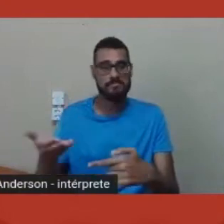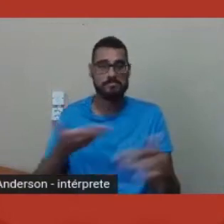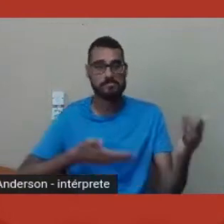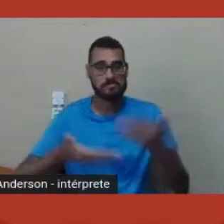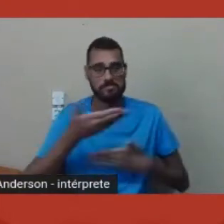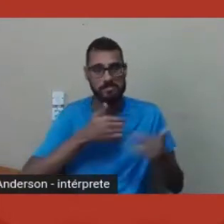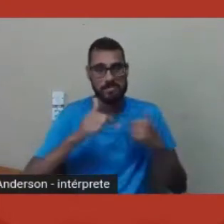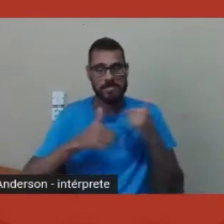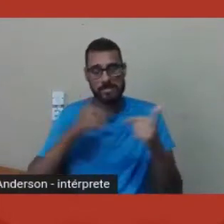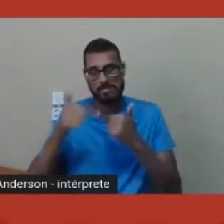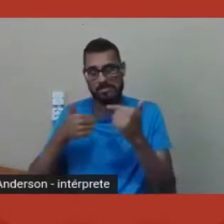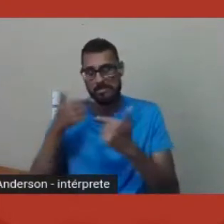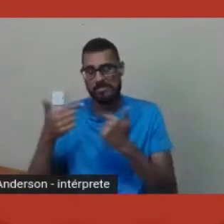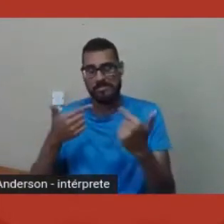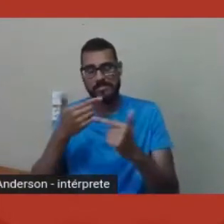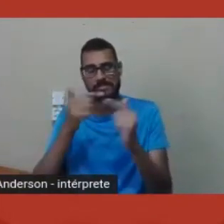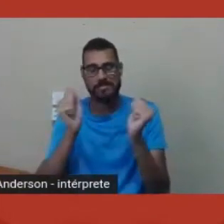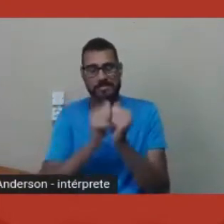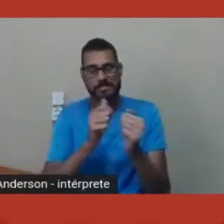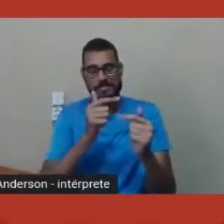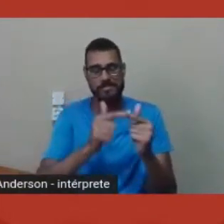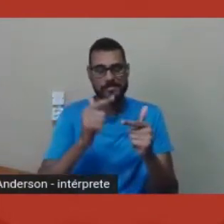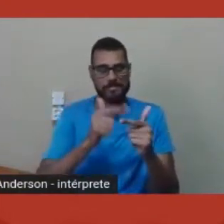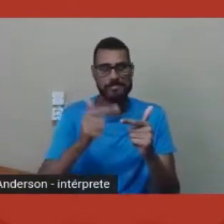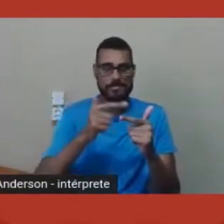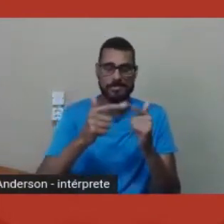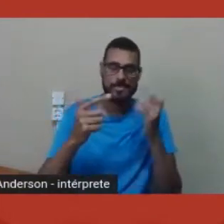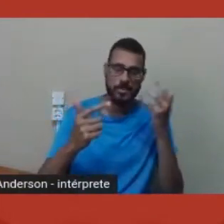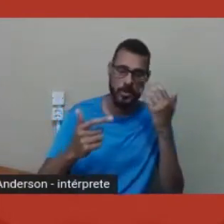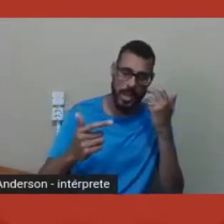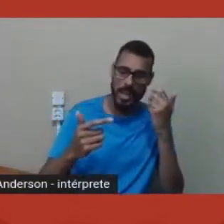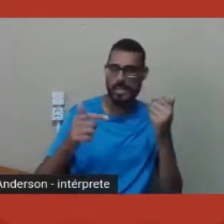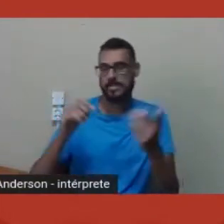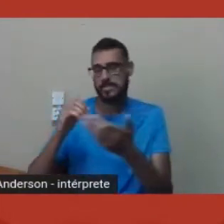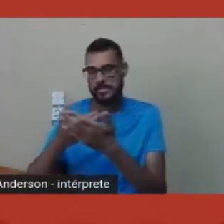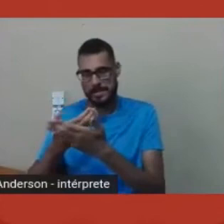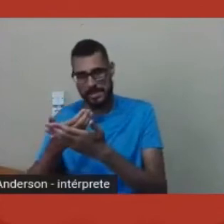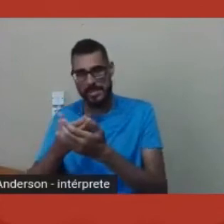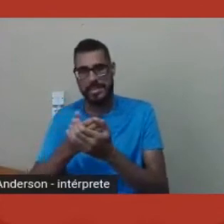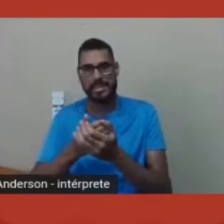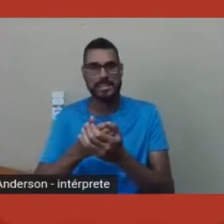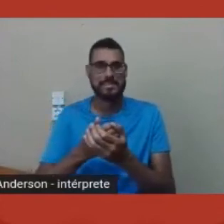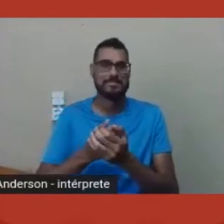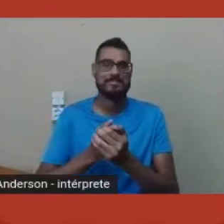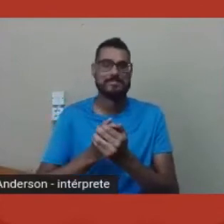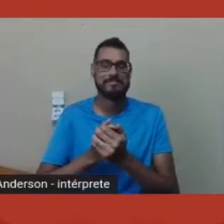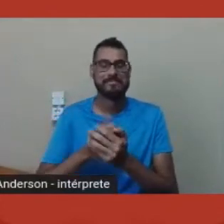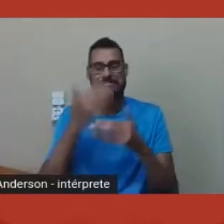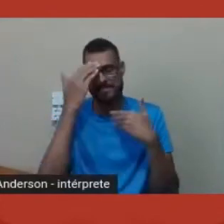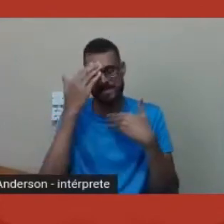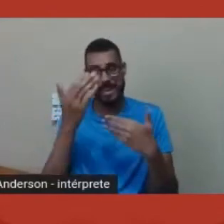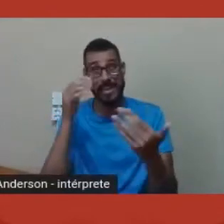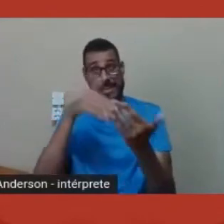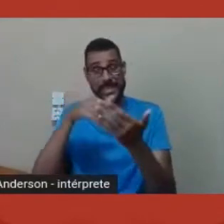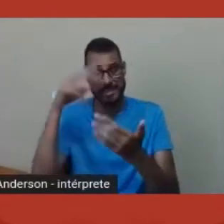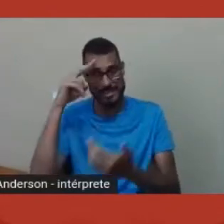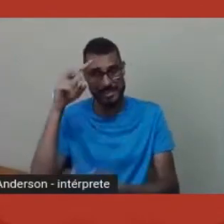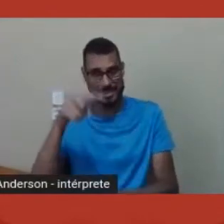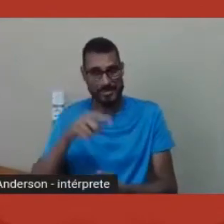o problema aí do gato e do mingau, né? Obrigado, hein? E até segunda,